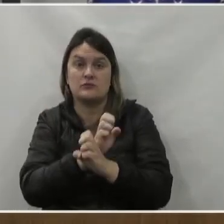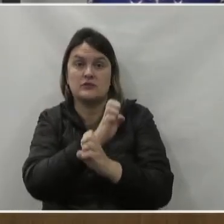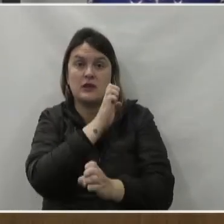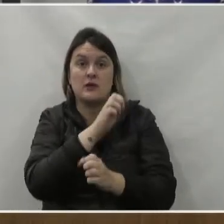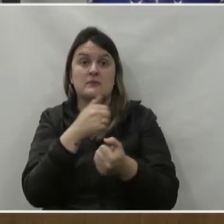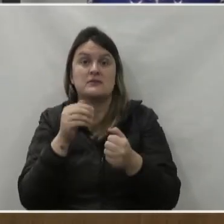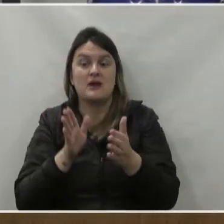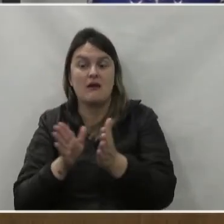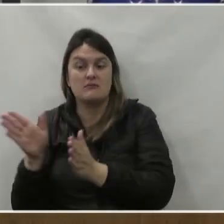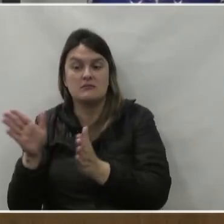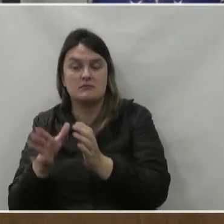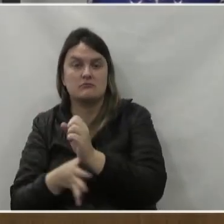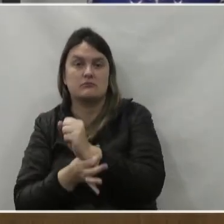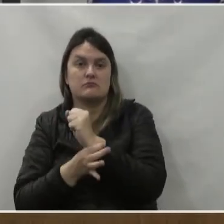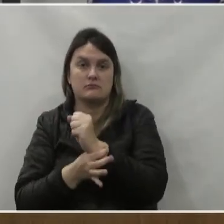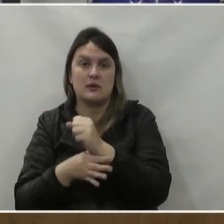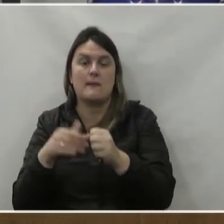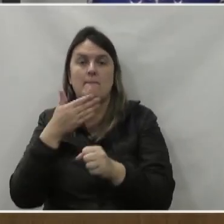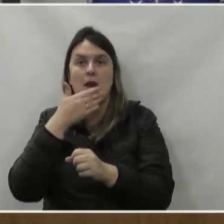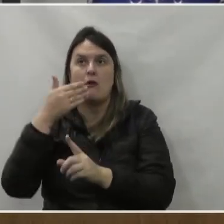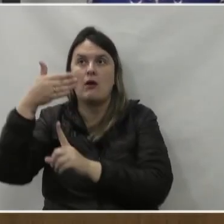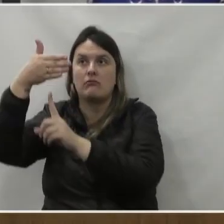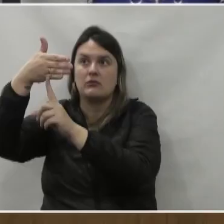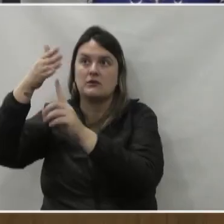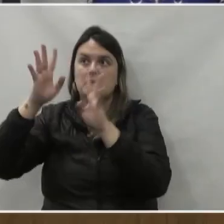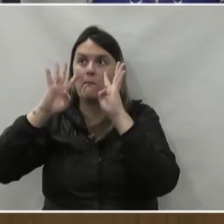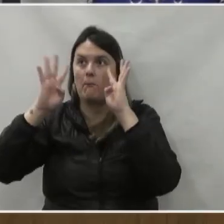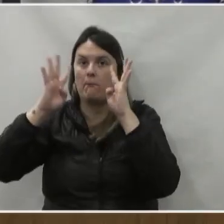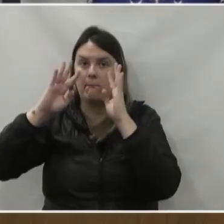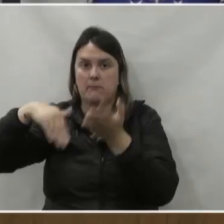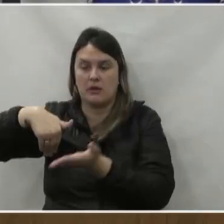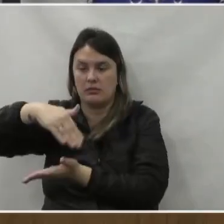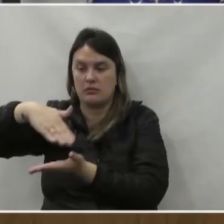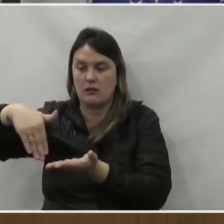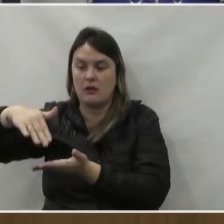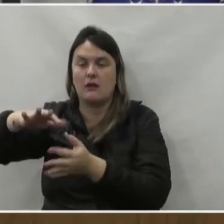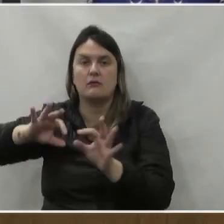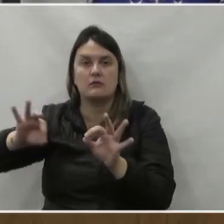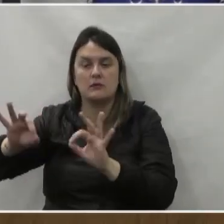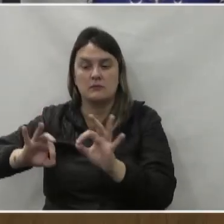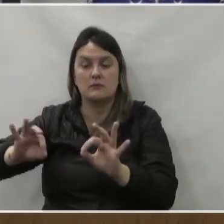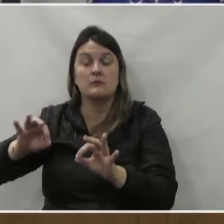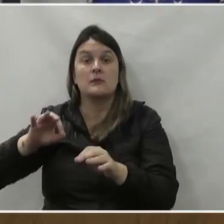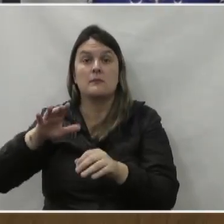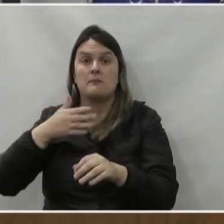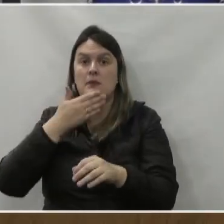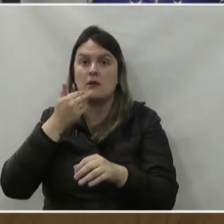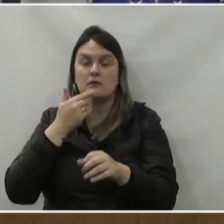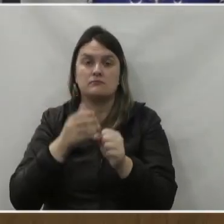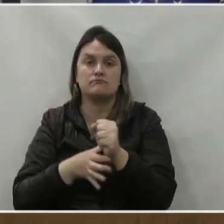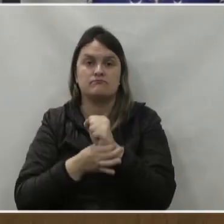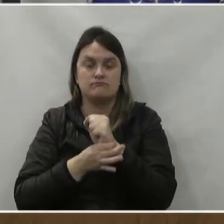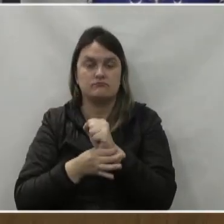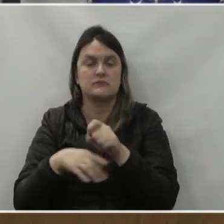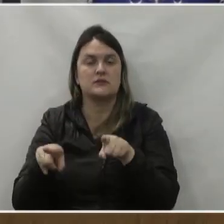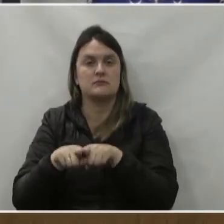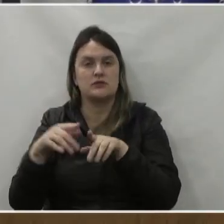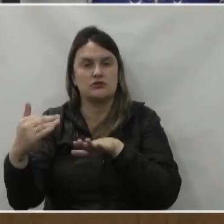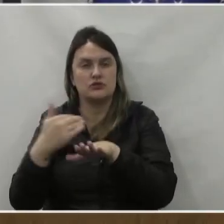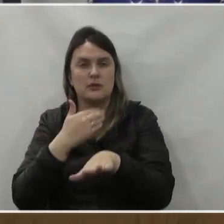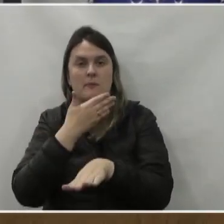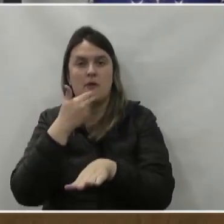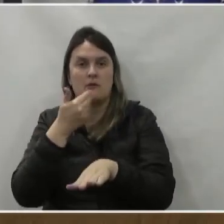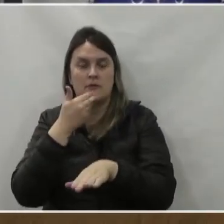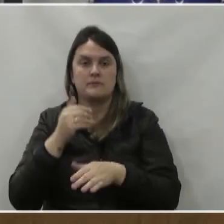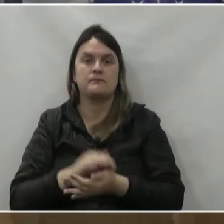seguros, melhorias de sinalização e adequação do traçado para garantir maior segurança e fluidez no trânsito